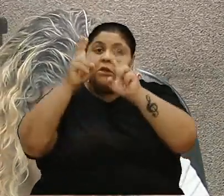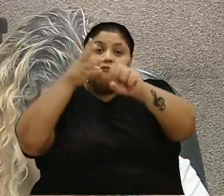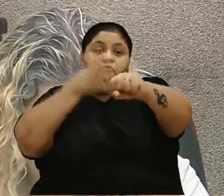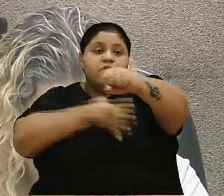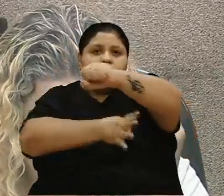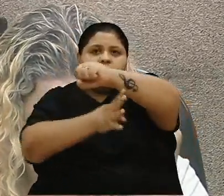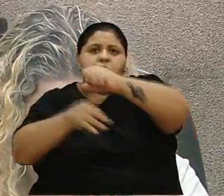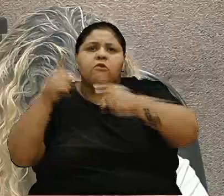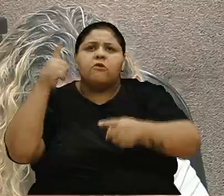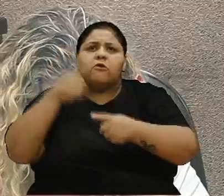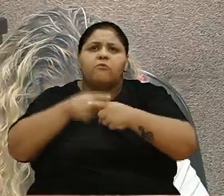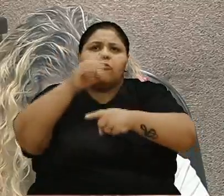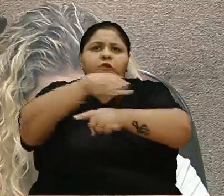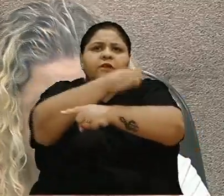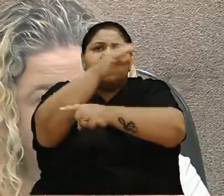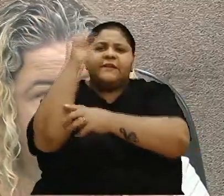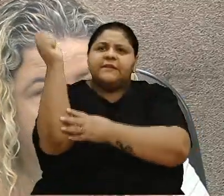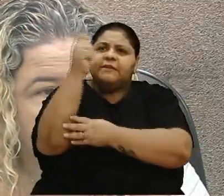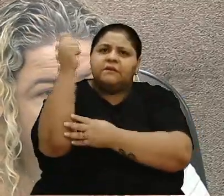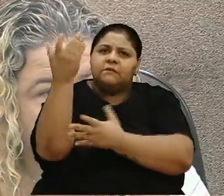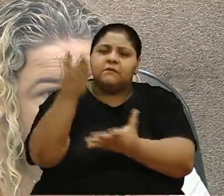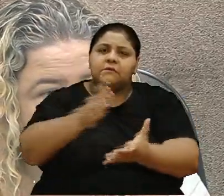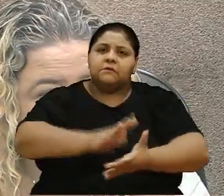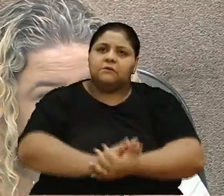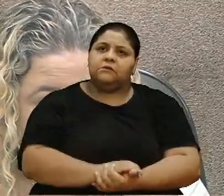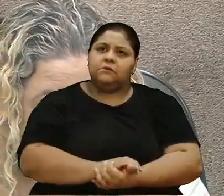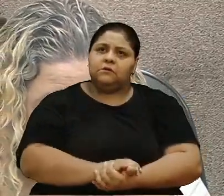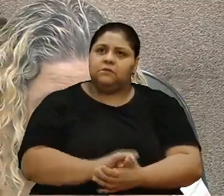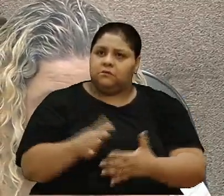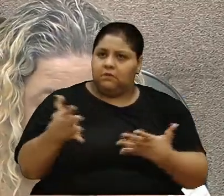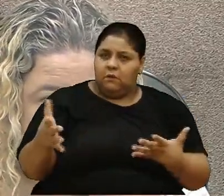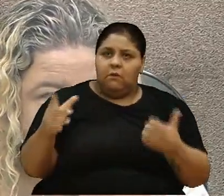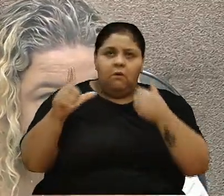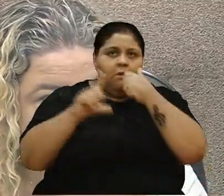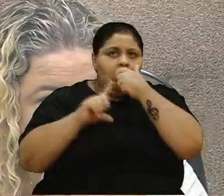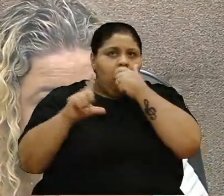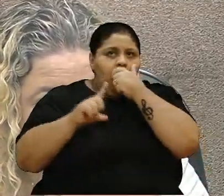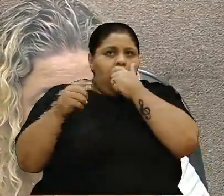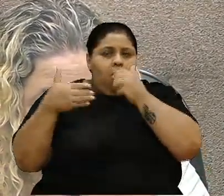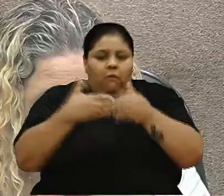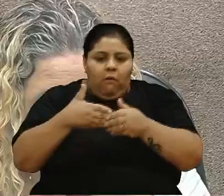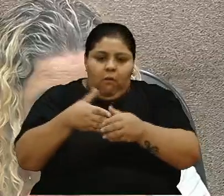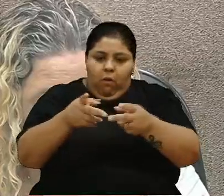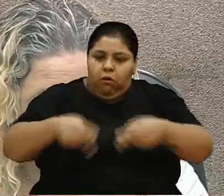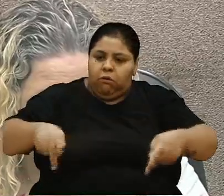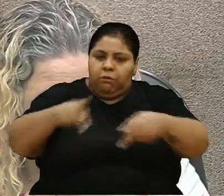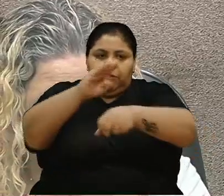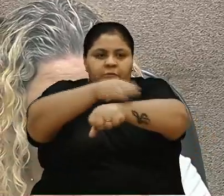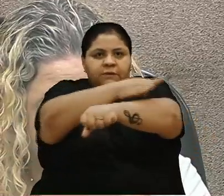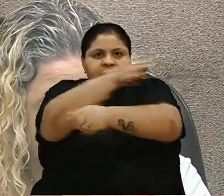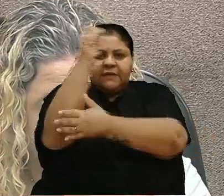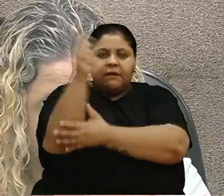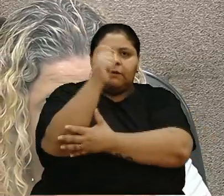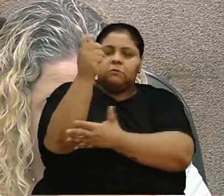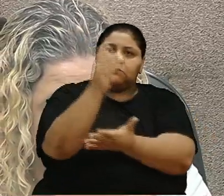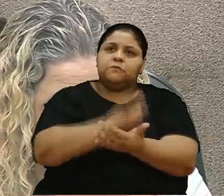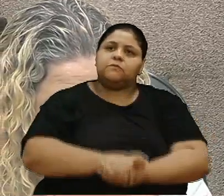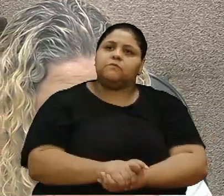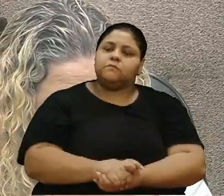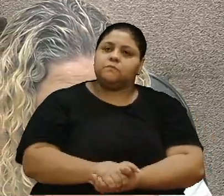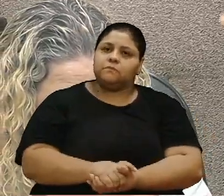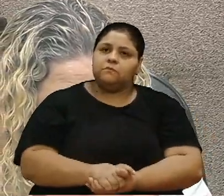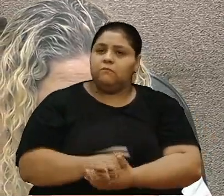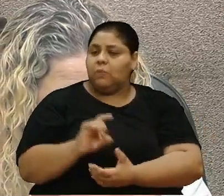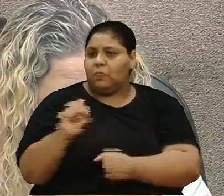que a Serra Gaúcha tem que estar cheia deles? Será que existe uma perseguição contra o povo da Serra Gaúcha?